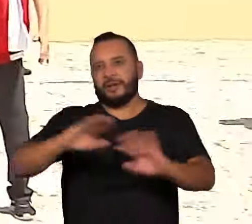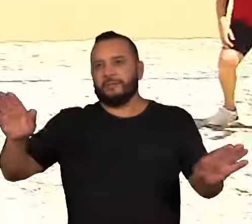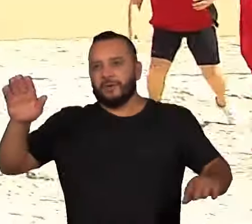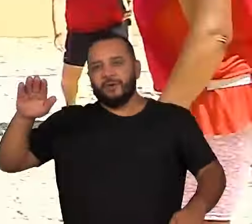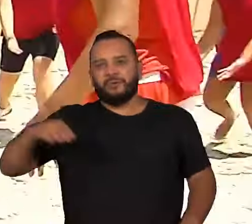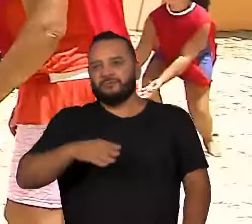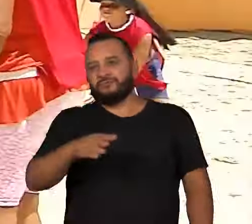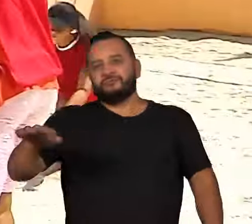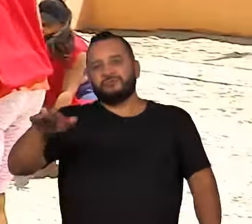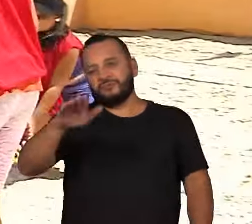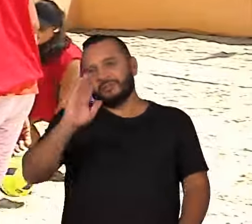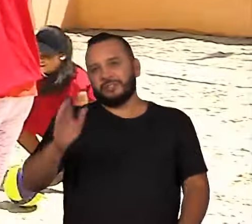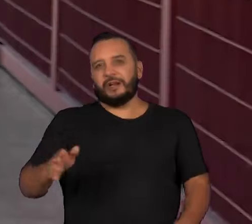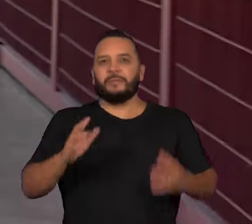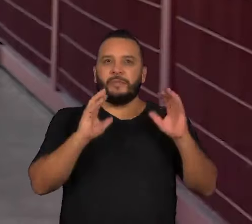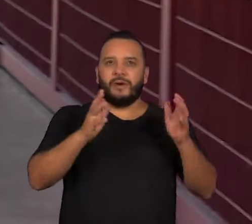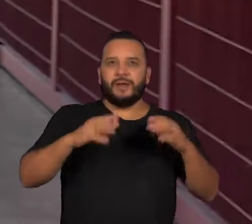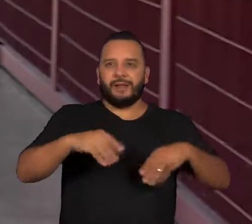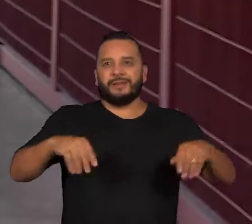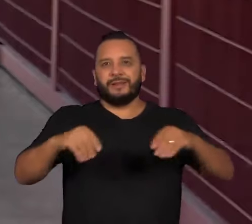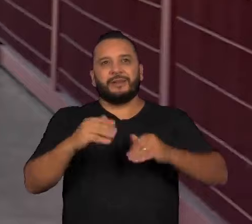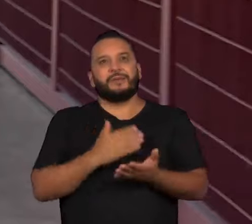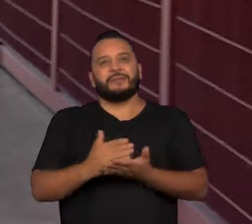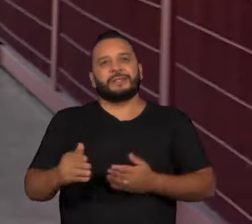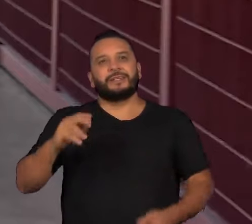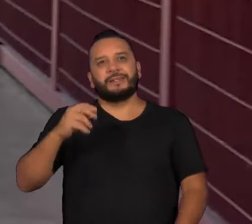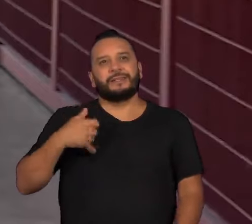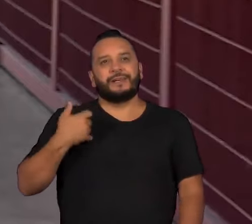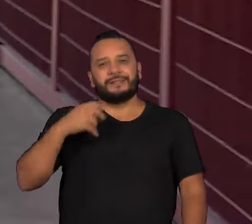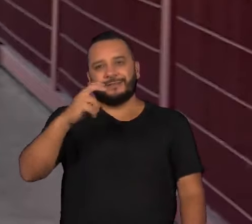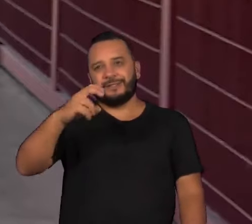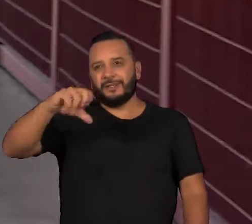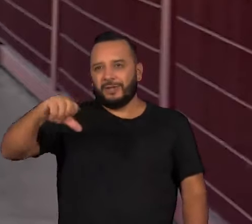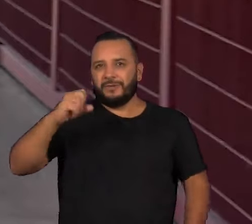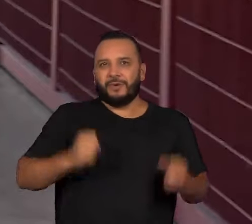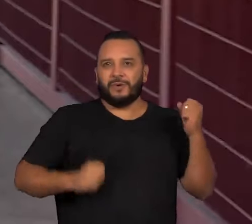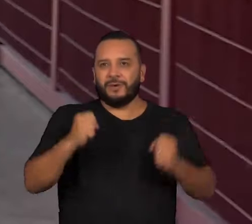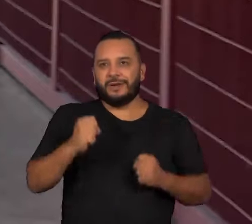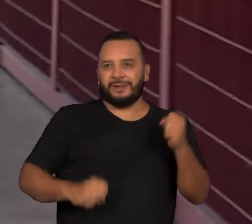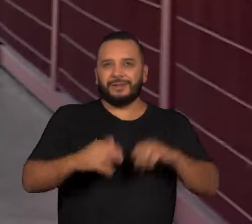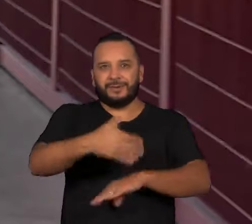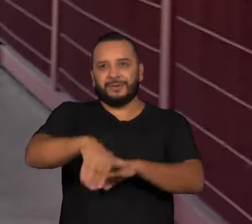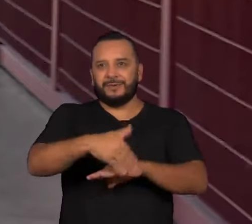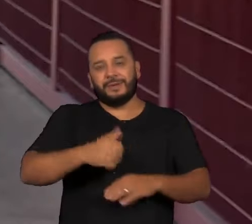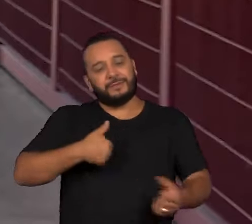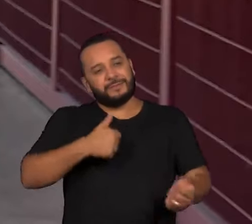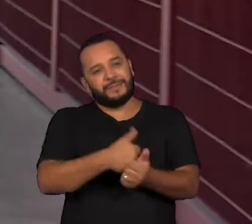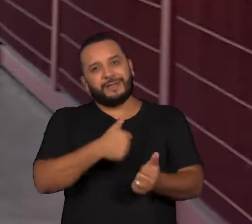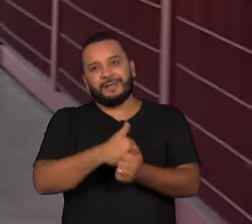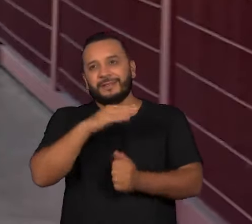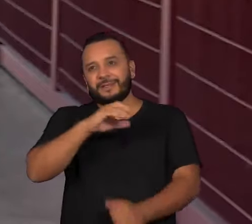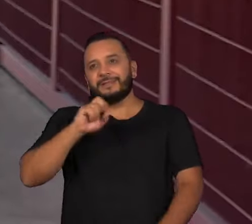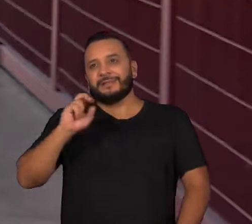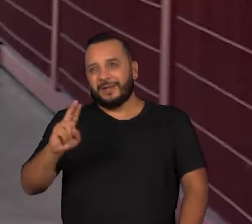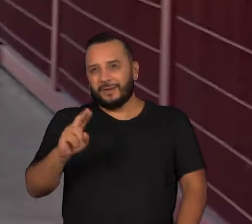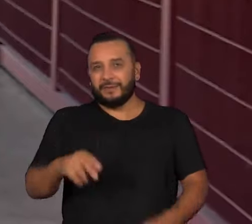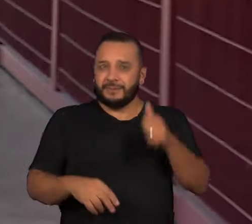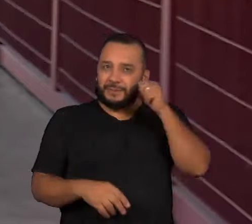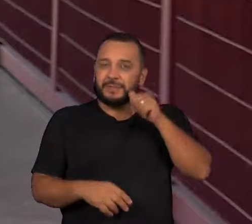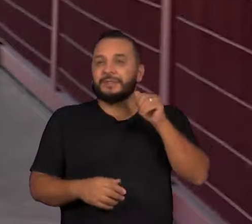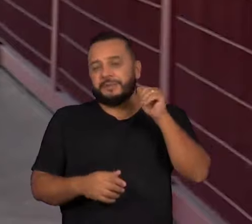com 59 anos de idade, fazendo corrida de rua. Aí, como eu moro vizinho do céu, minha esposa já